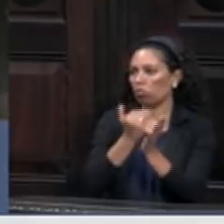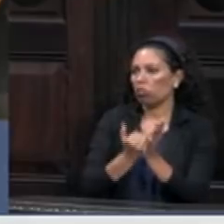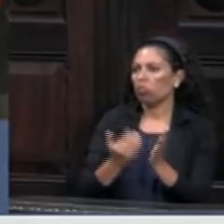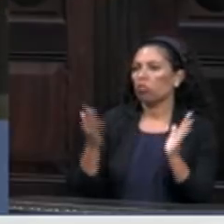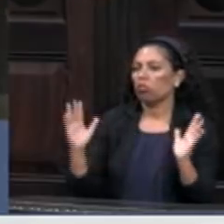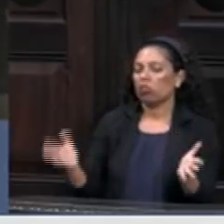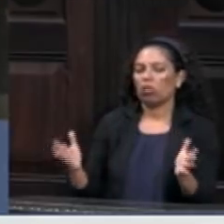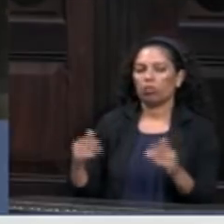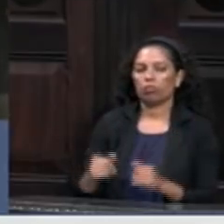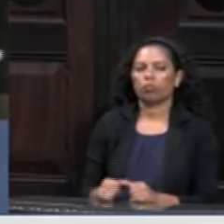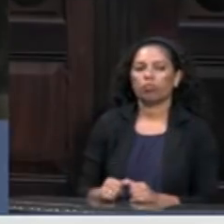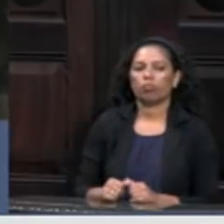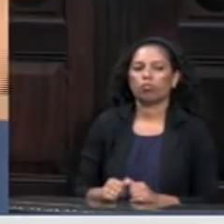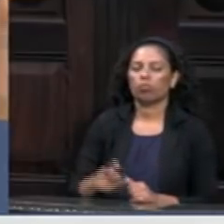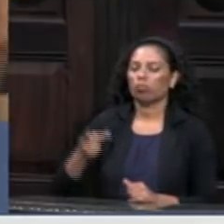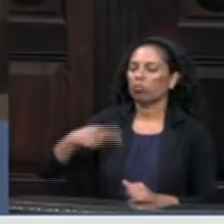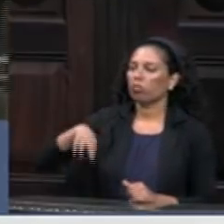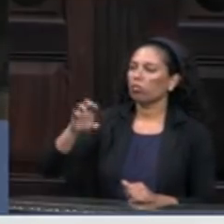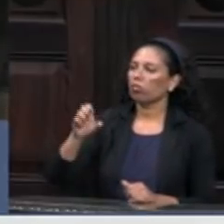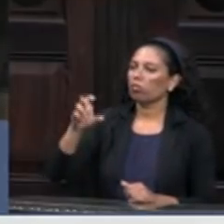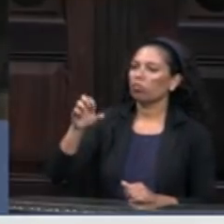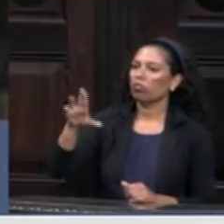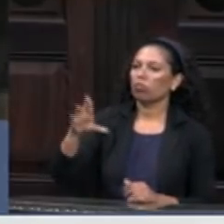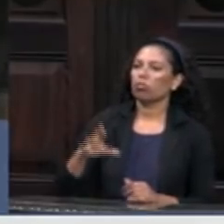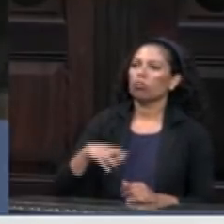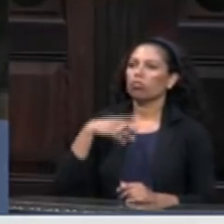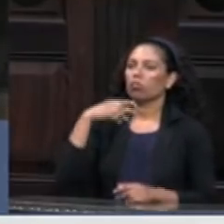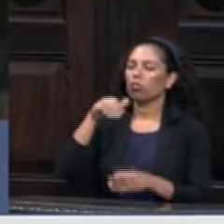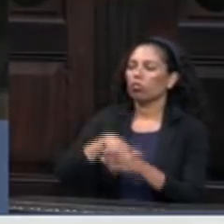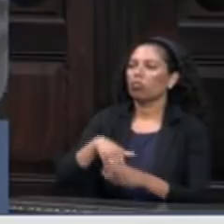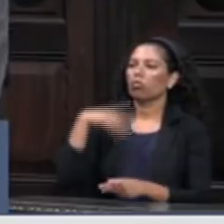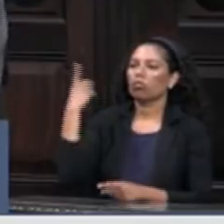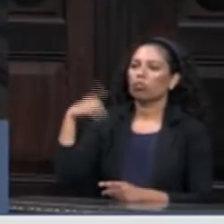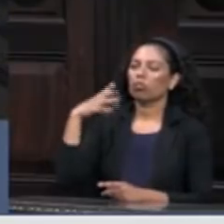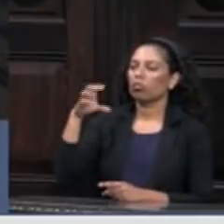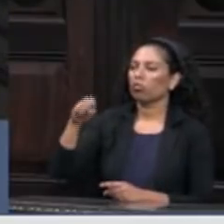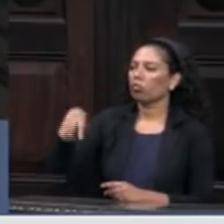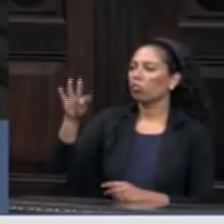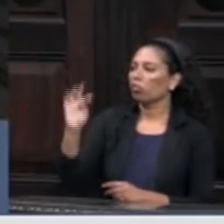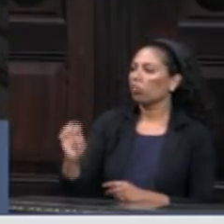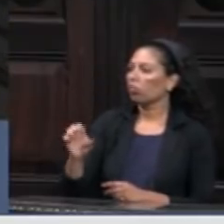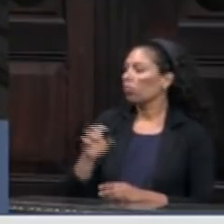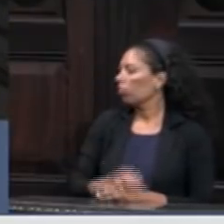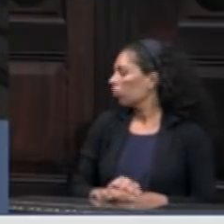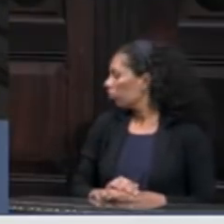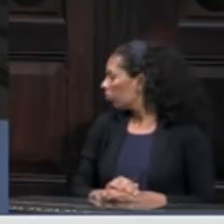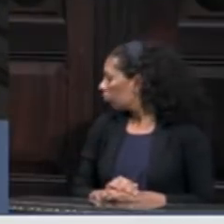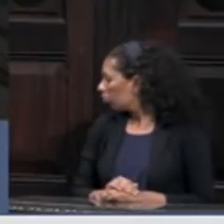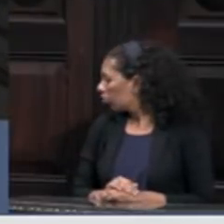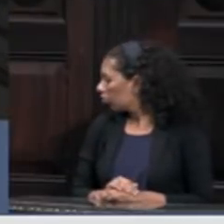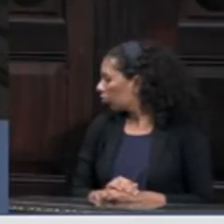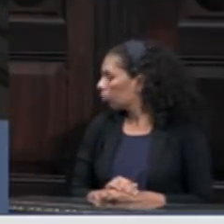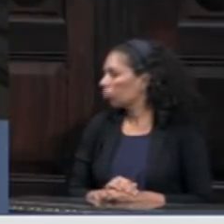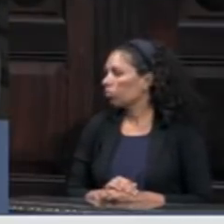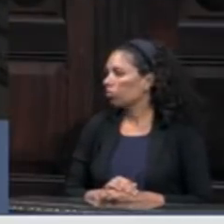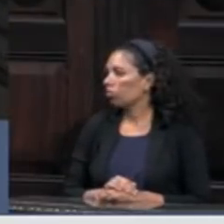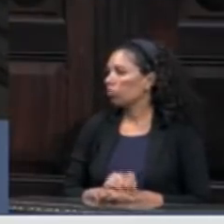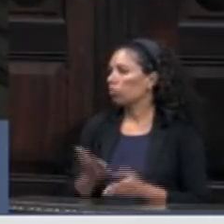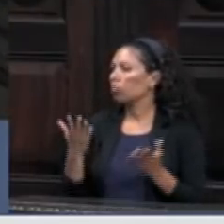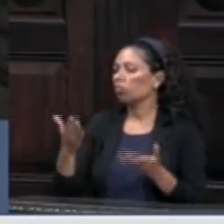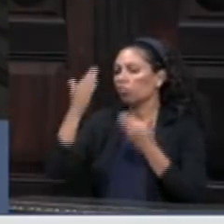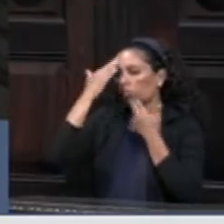senhor presidente. Declaração de voto, senhor presidente. Deputado Conte Bittencourt. Presidente, eu primeiro queria agradecer ao deputado